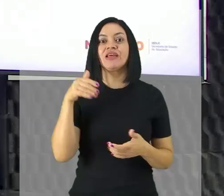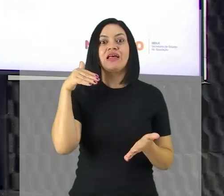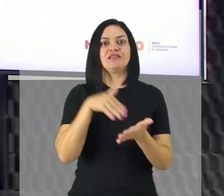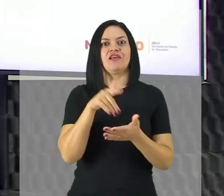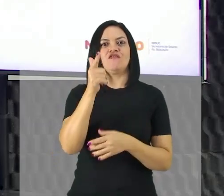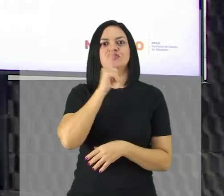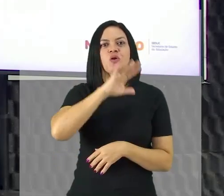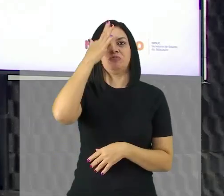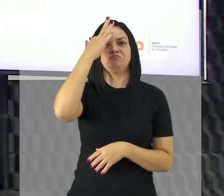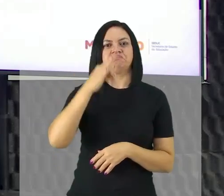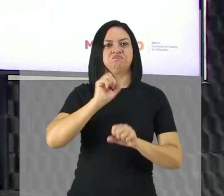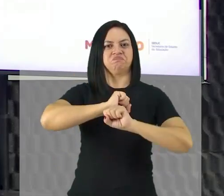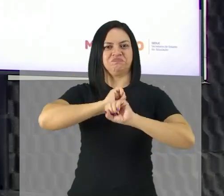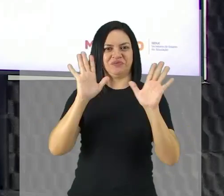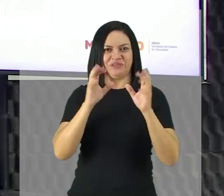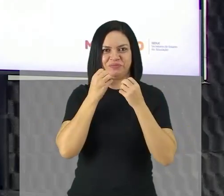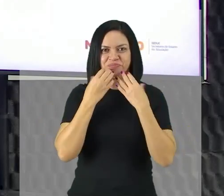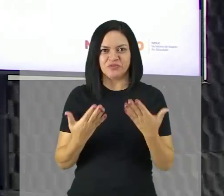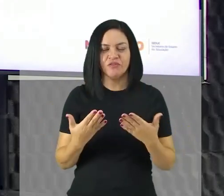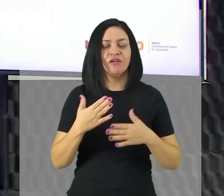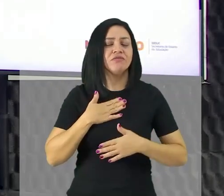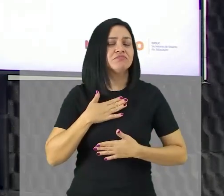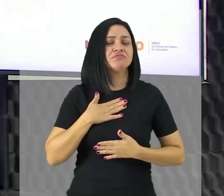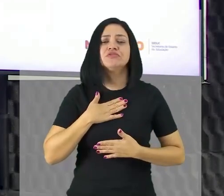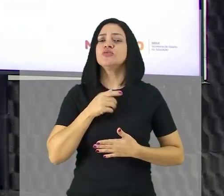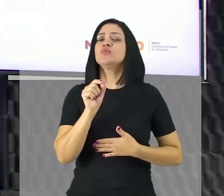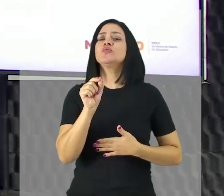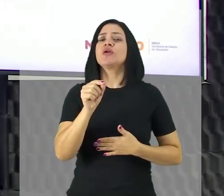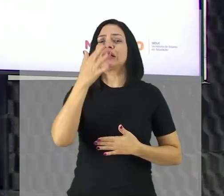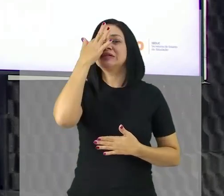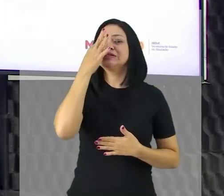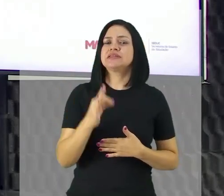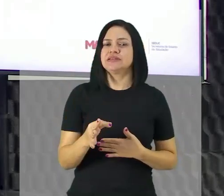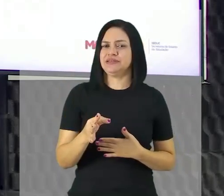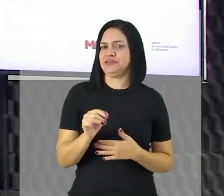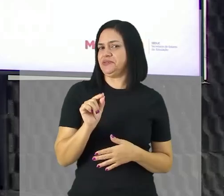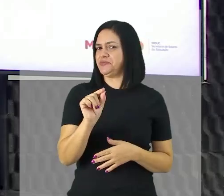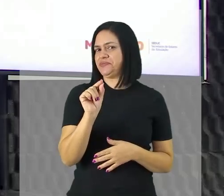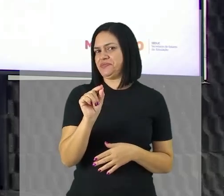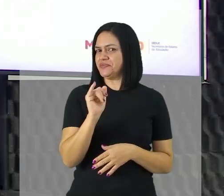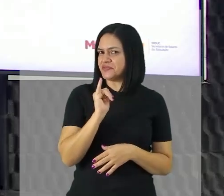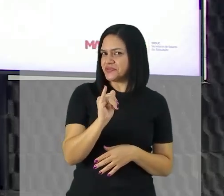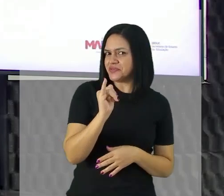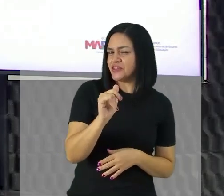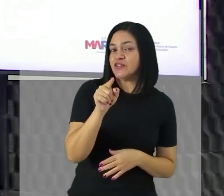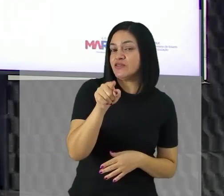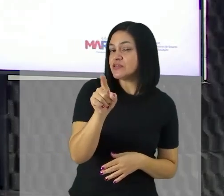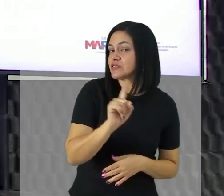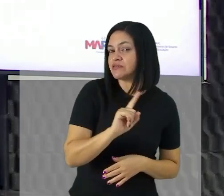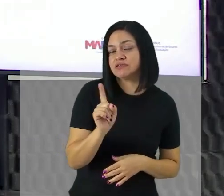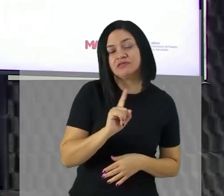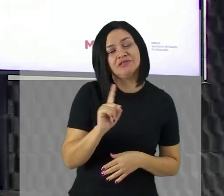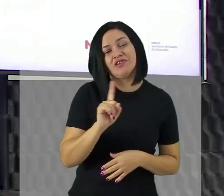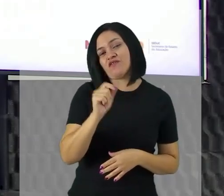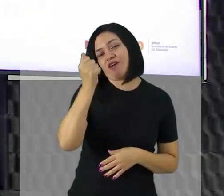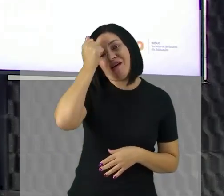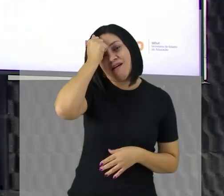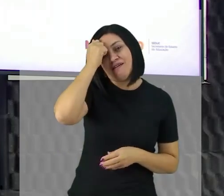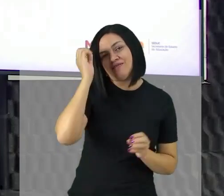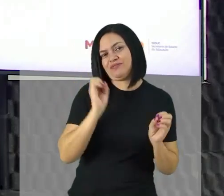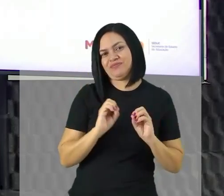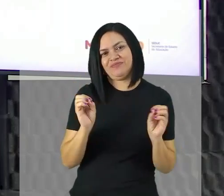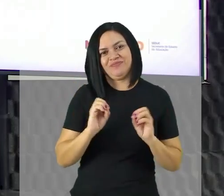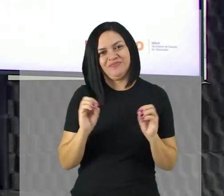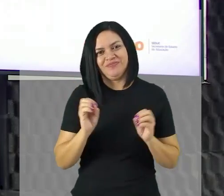você entender, tá bom? Eu lhe dou uma certeza, você não vai se